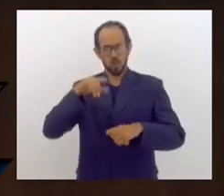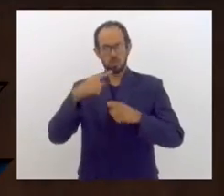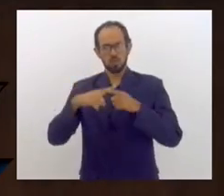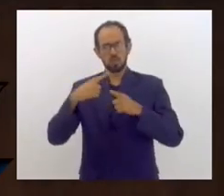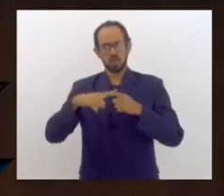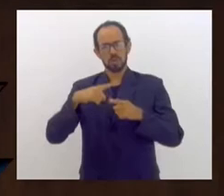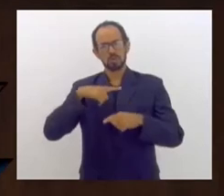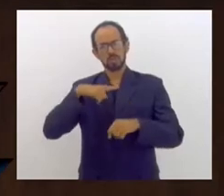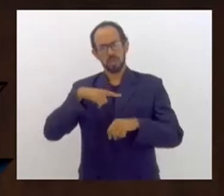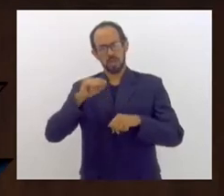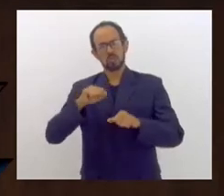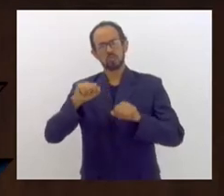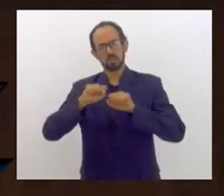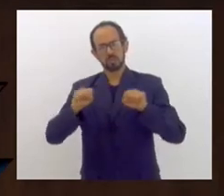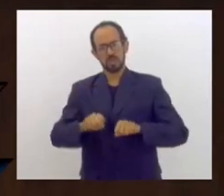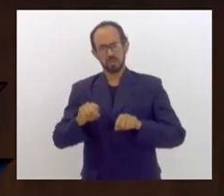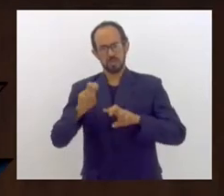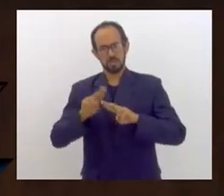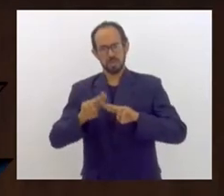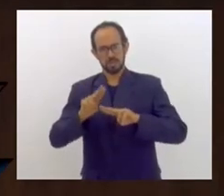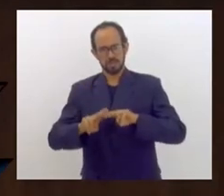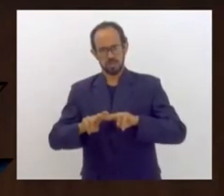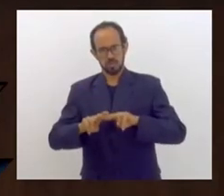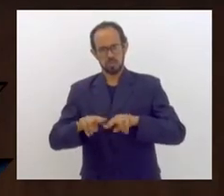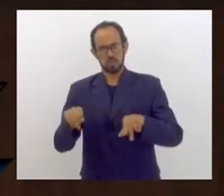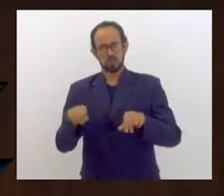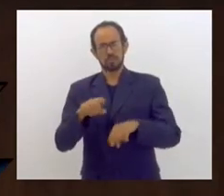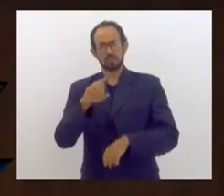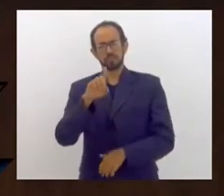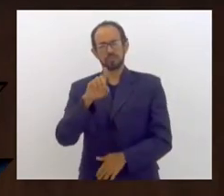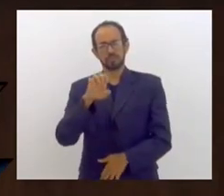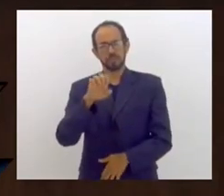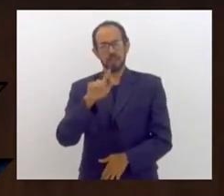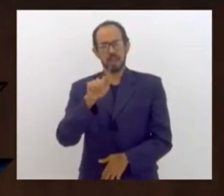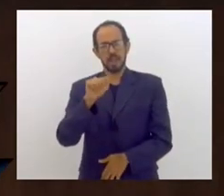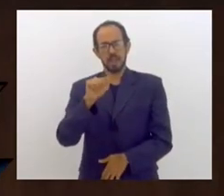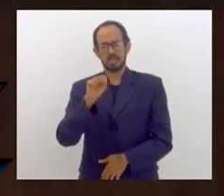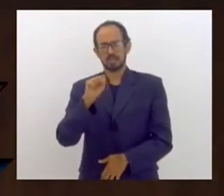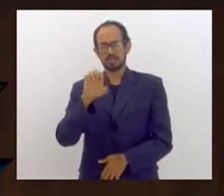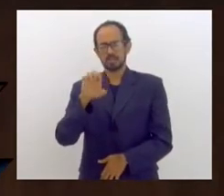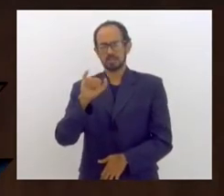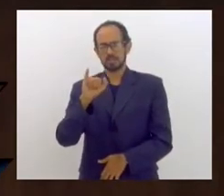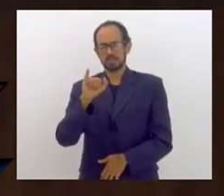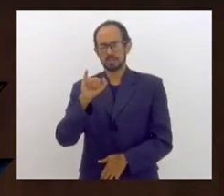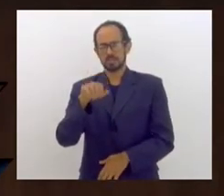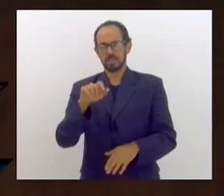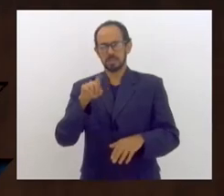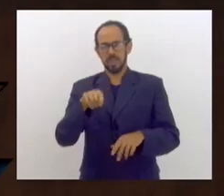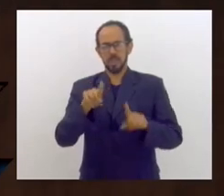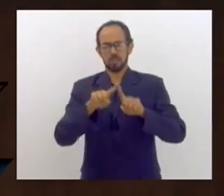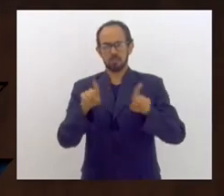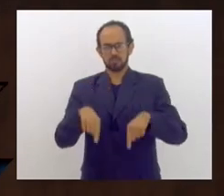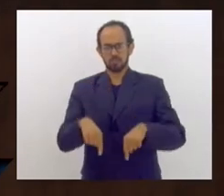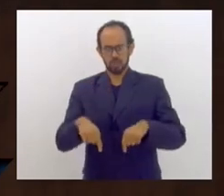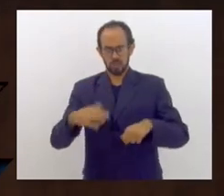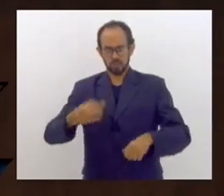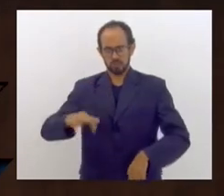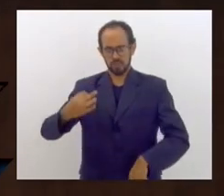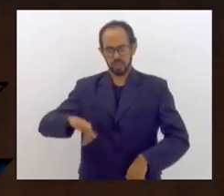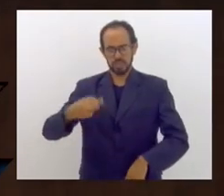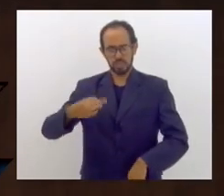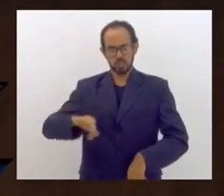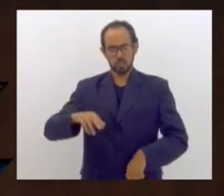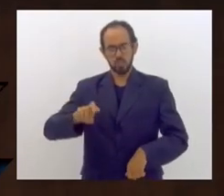o sistema penitenciário, o próprio DEGASE, que são servidores feridos